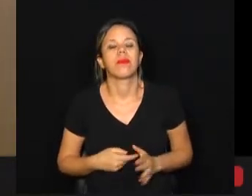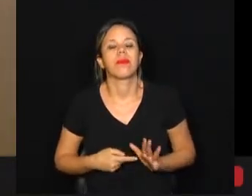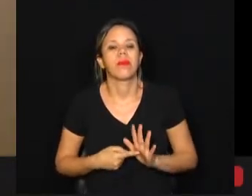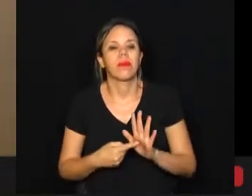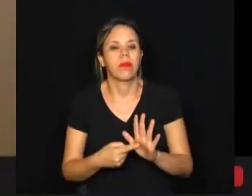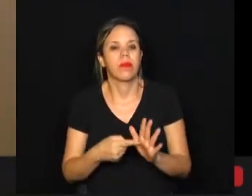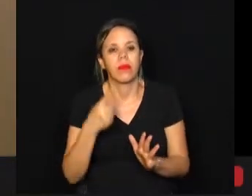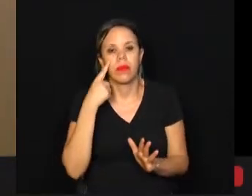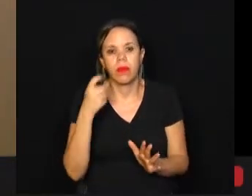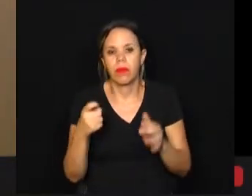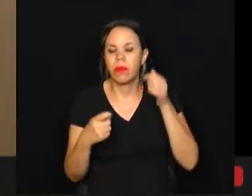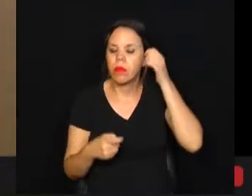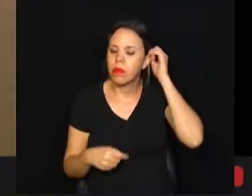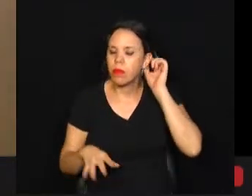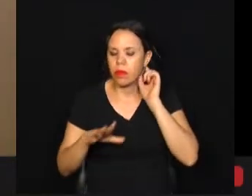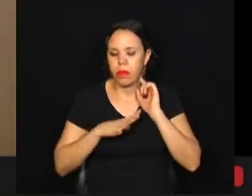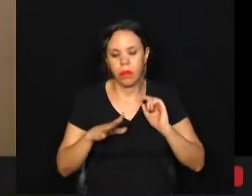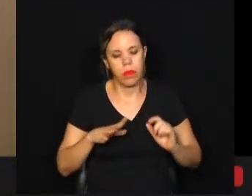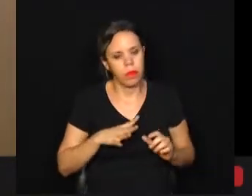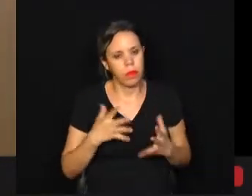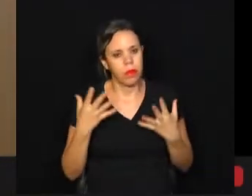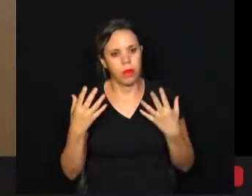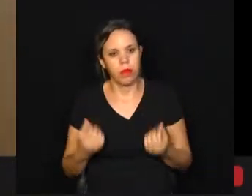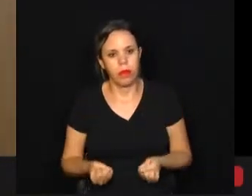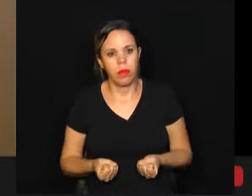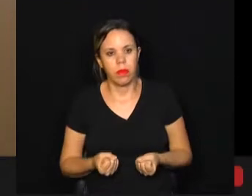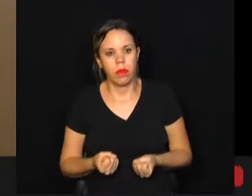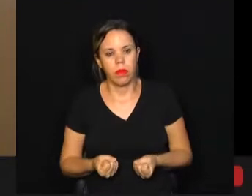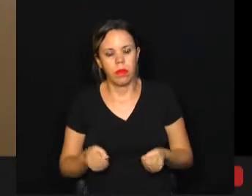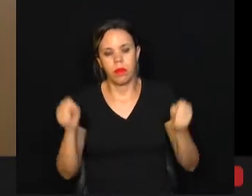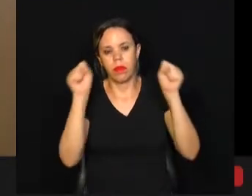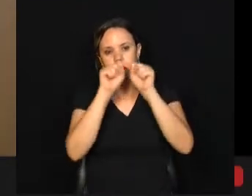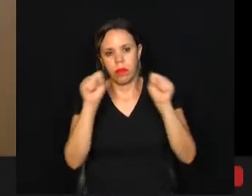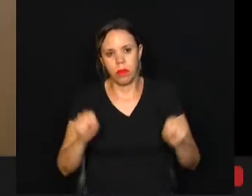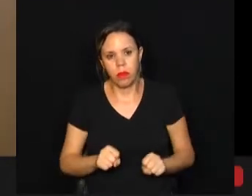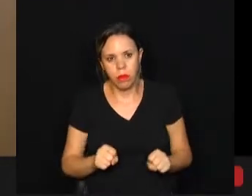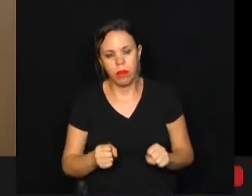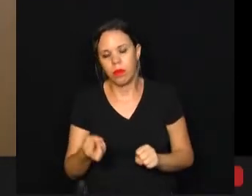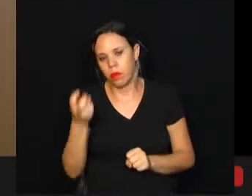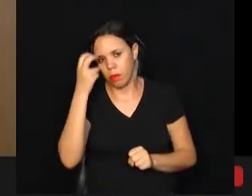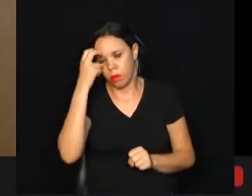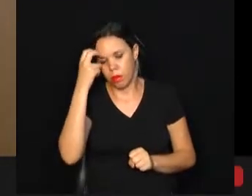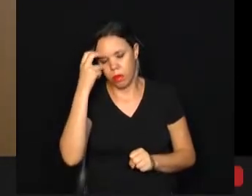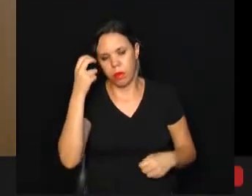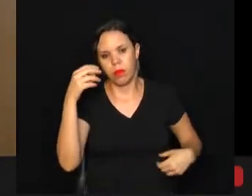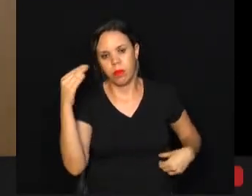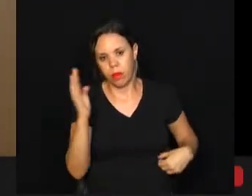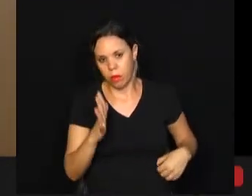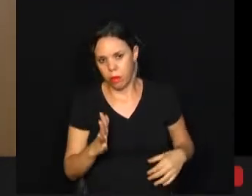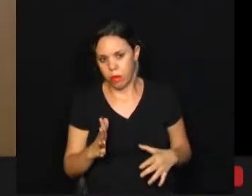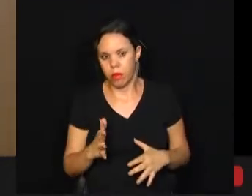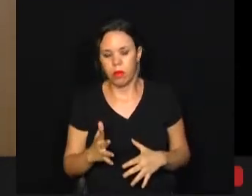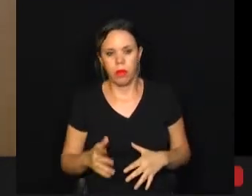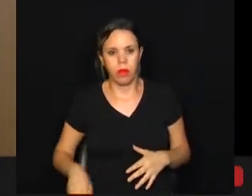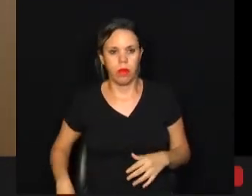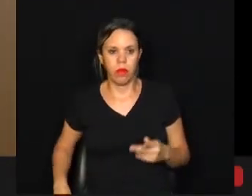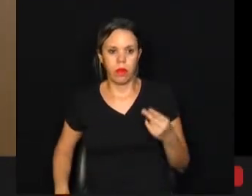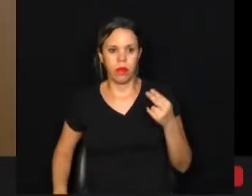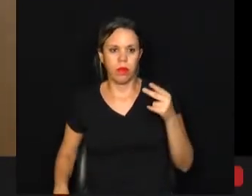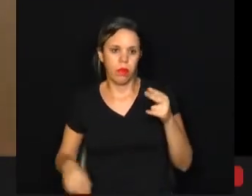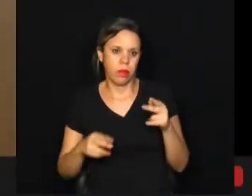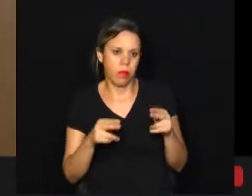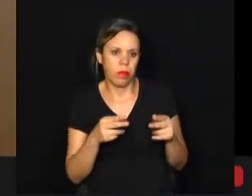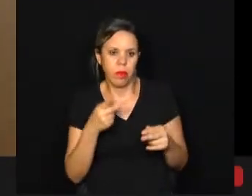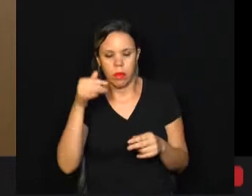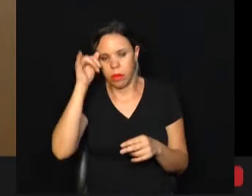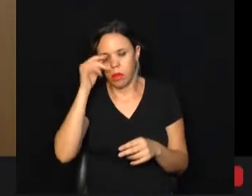o interesse da cidade em aderir ao Sistema Nacional de Cultura. Né? Um pouco o que o Paulo falou no início, o que é o